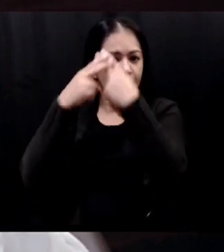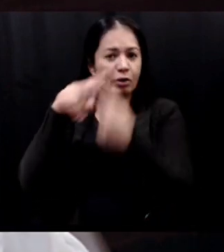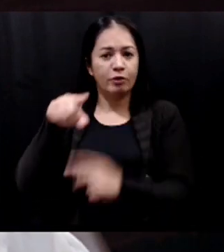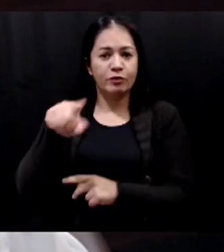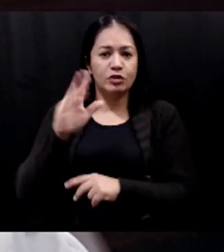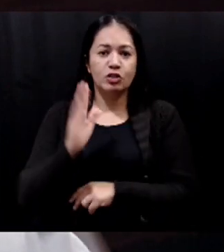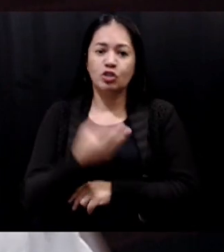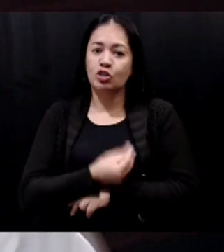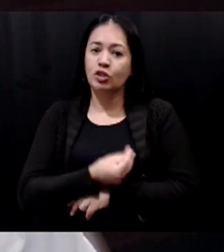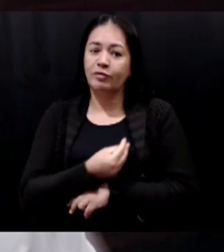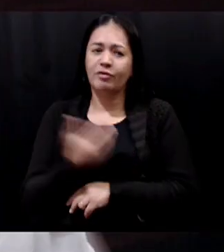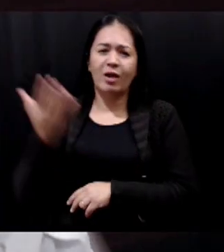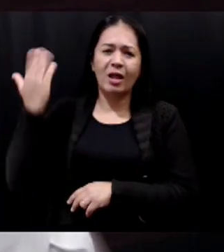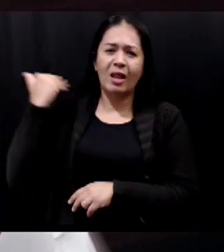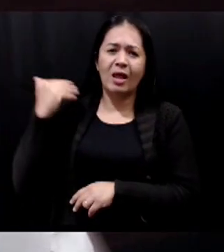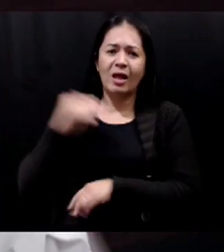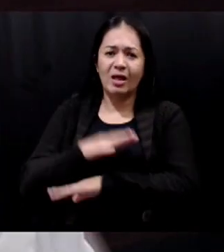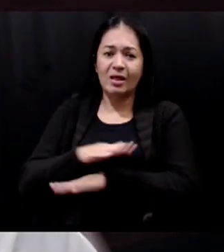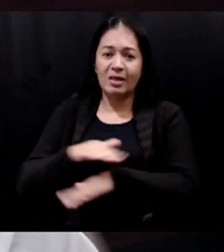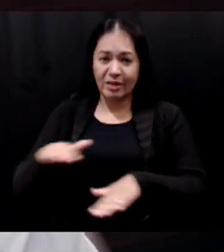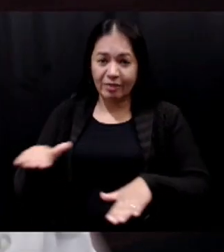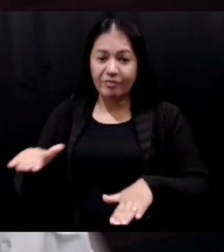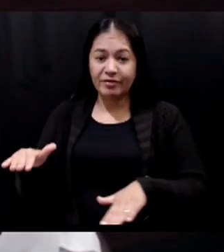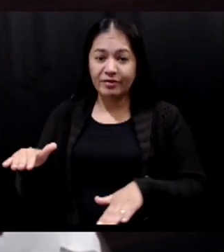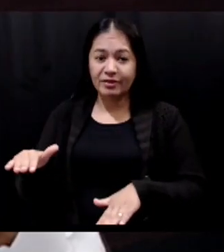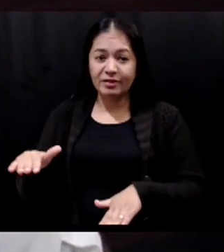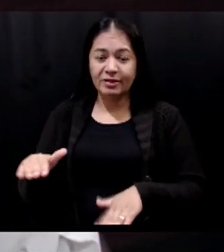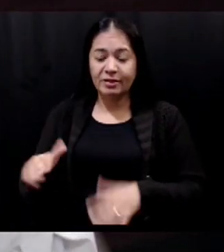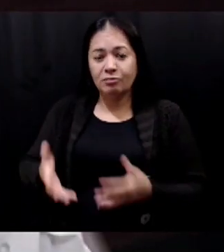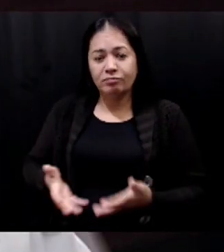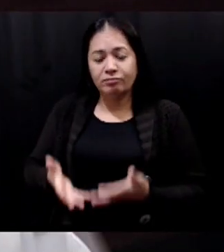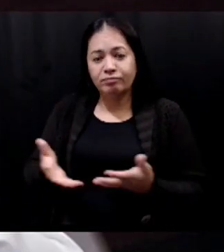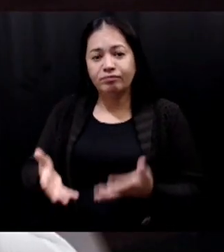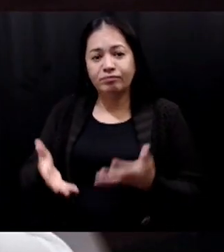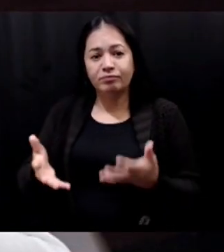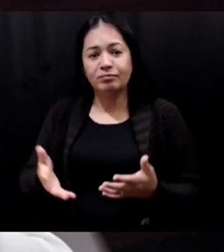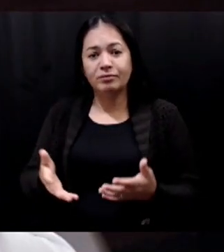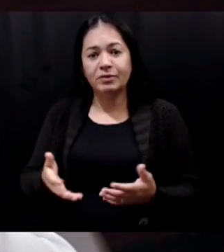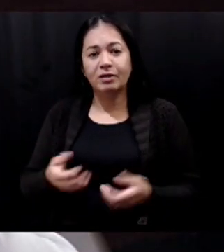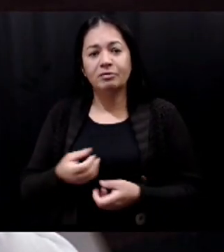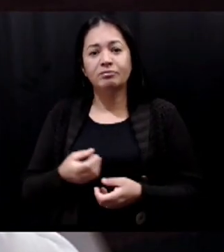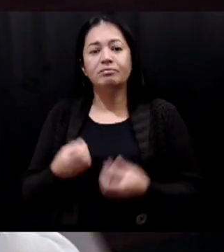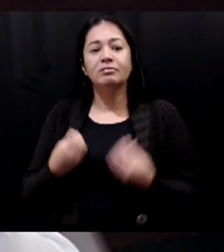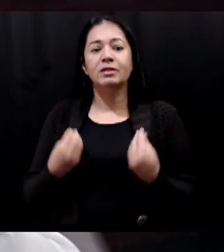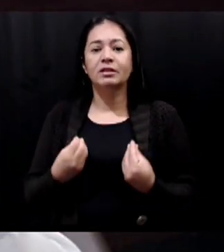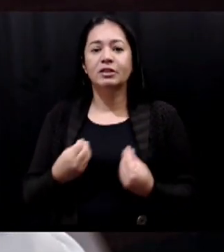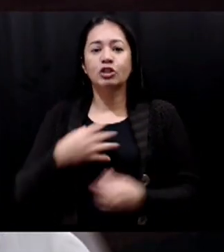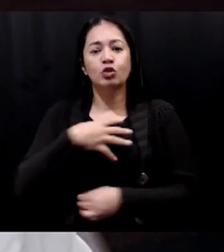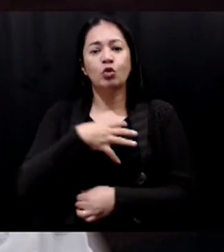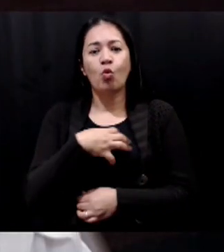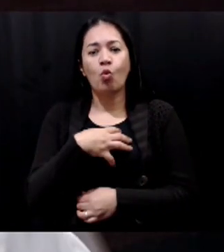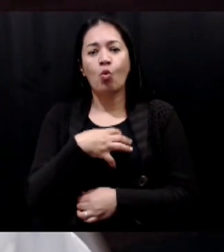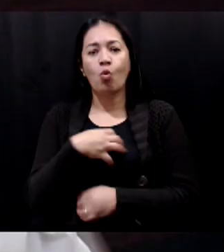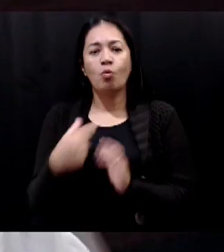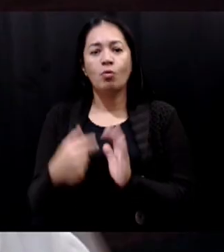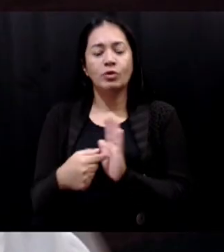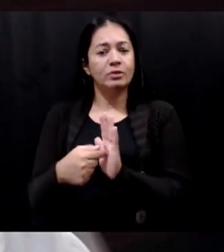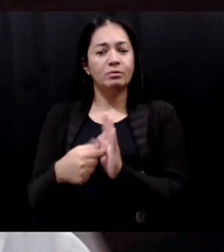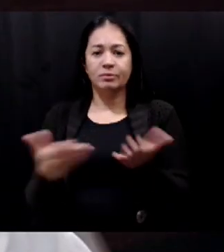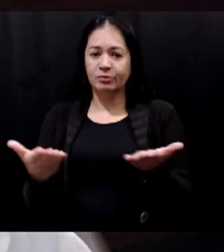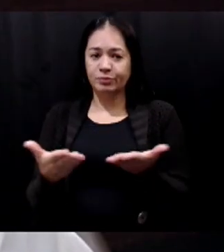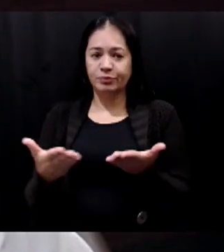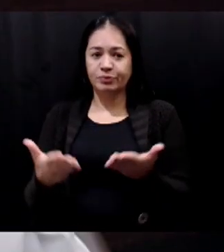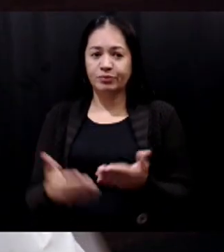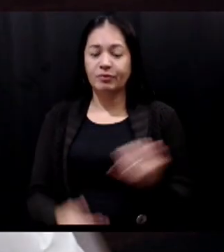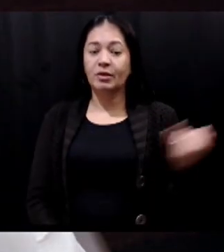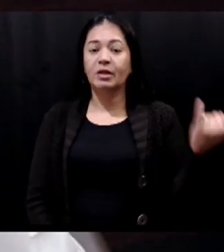infância e que acabam contribuindo para a manifestação desses comportamentos disfuncionais. Então, é muito importante